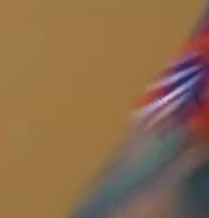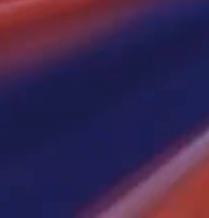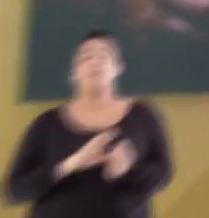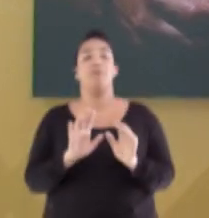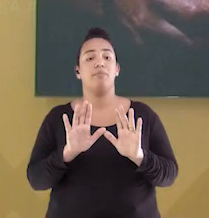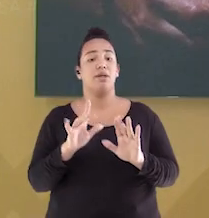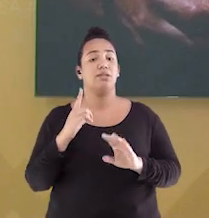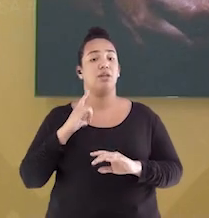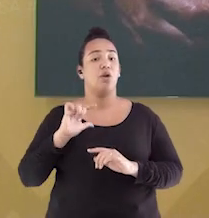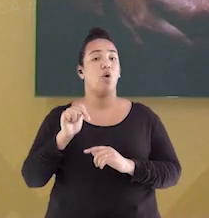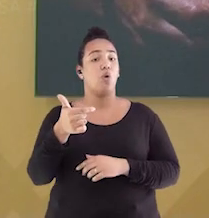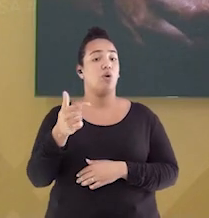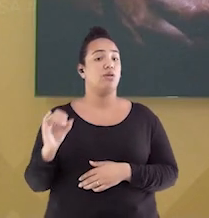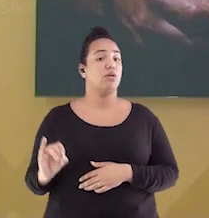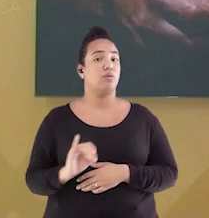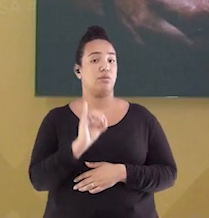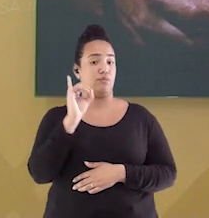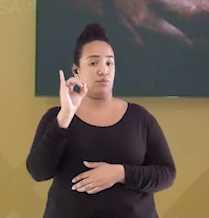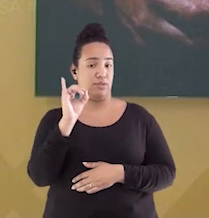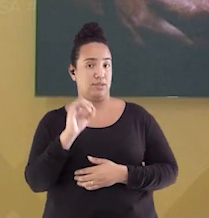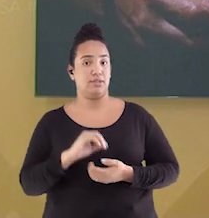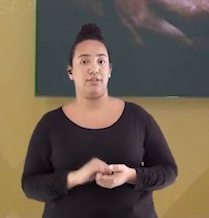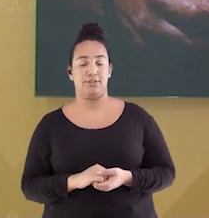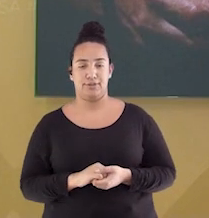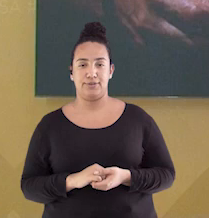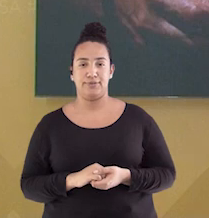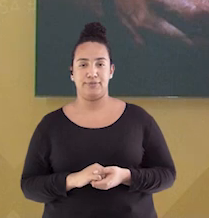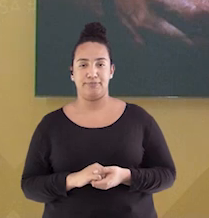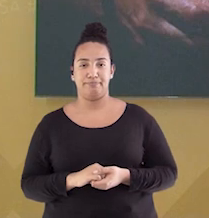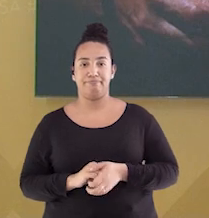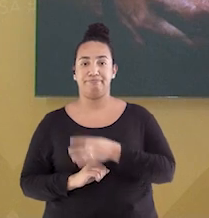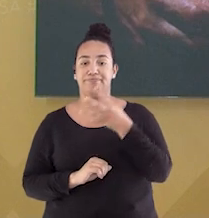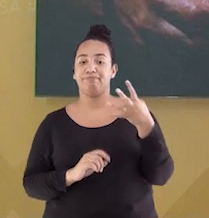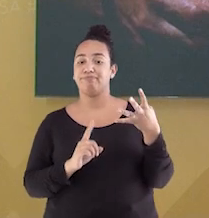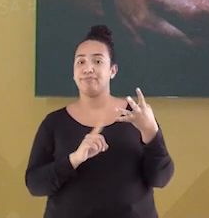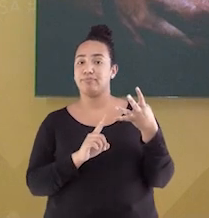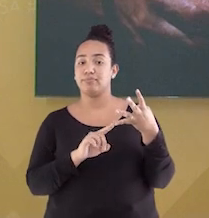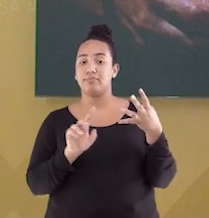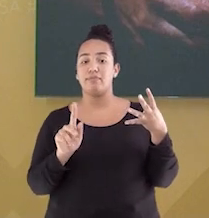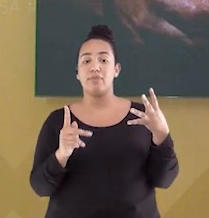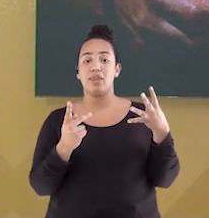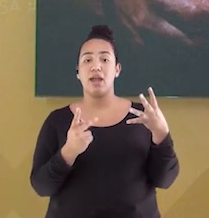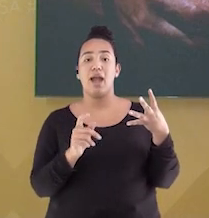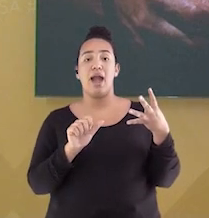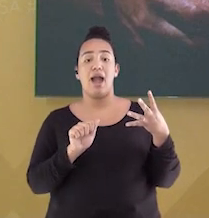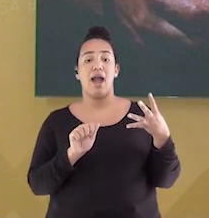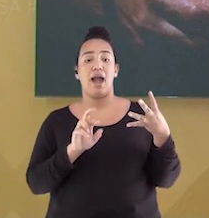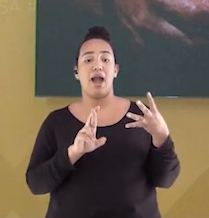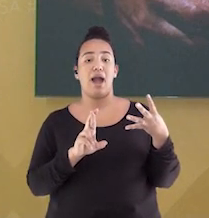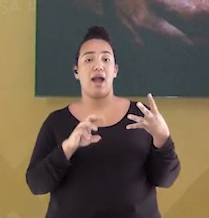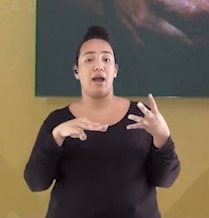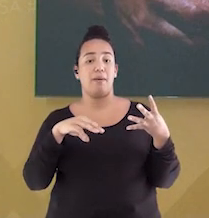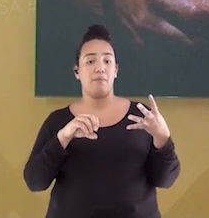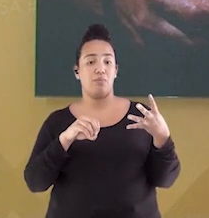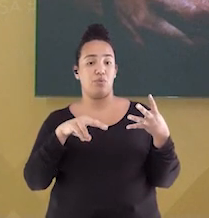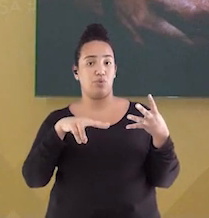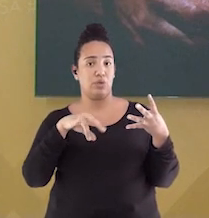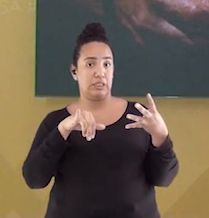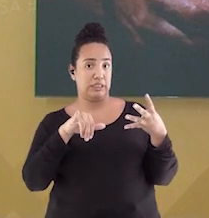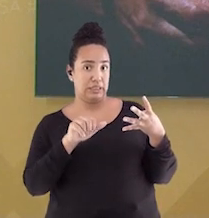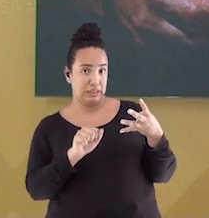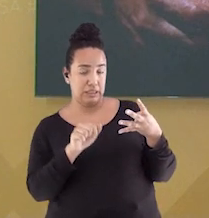importante. A harmonia já é o conceito mais complexo, que a gente precisa de alguém que entenda um pouco mais de